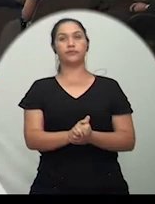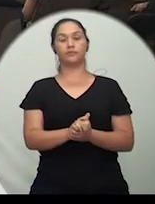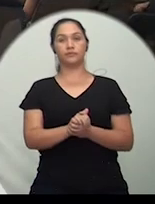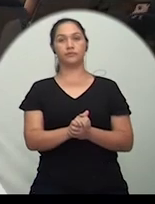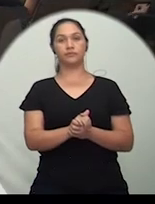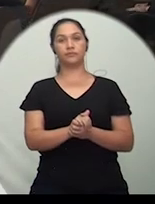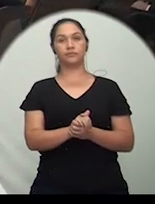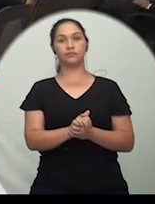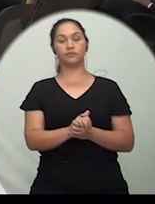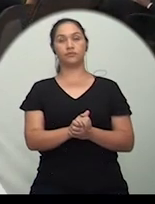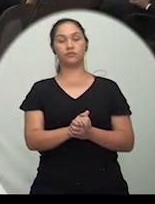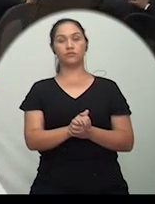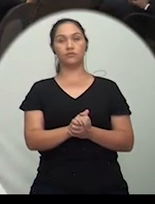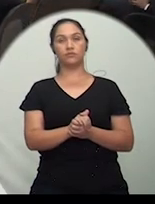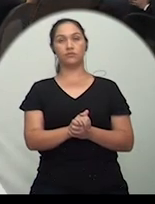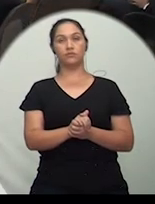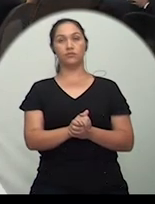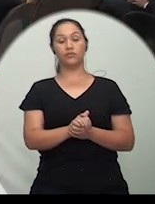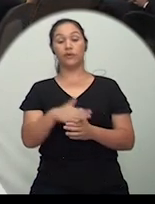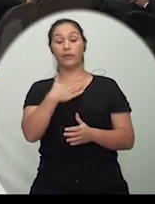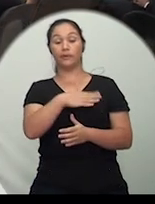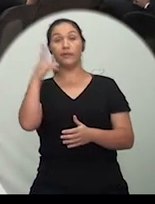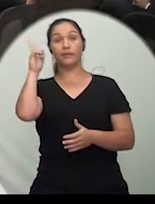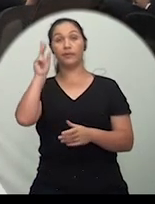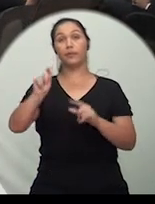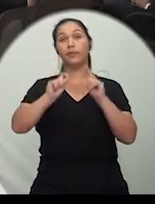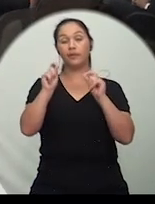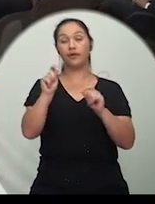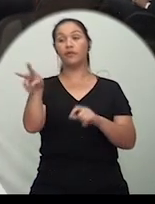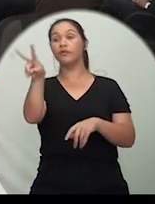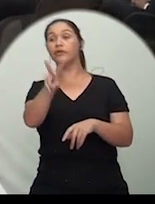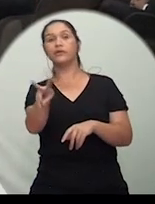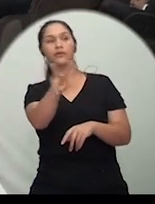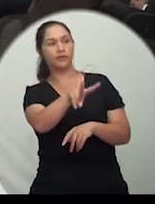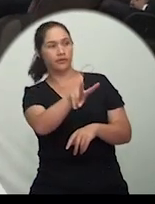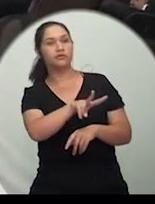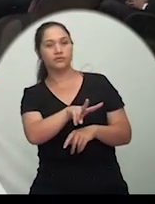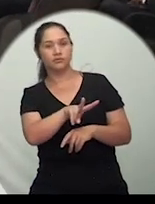É, só um lembrete. Lembramos os senhores vereadores